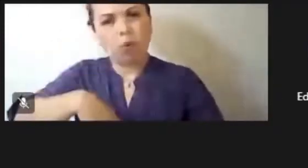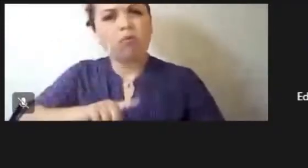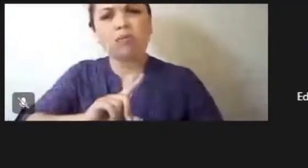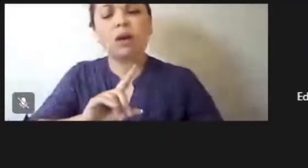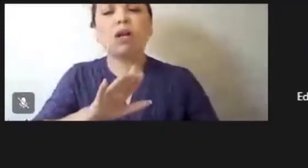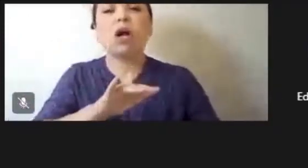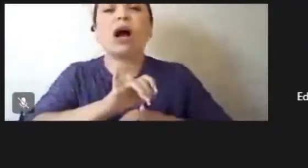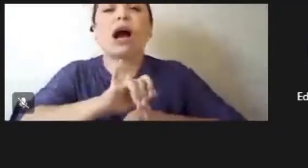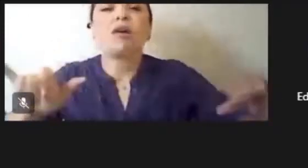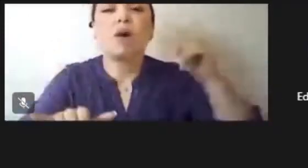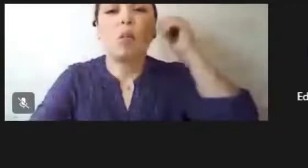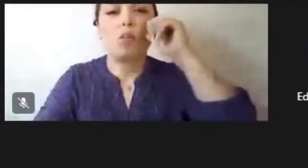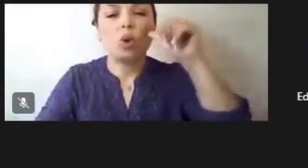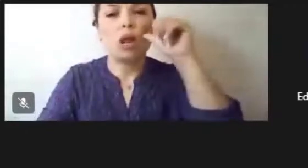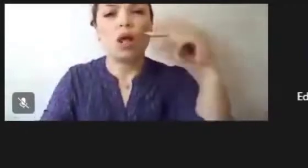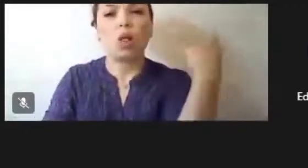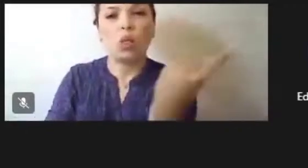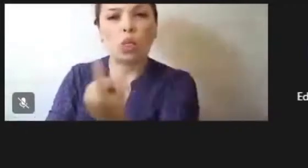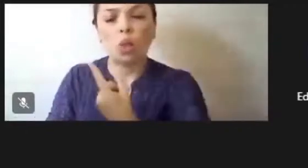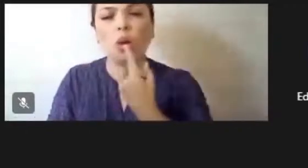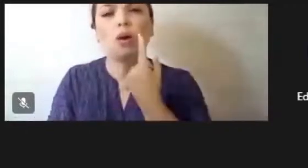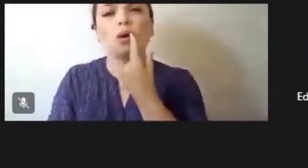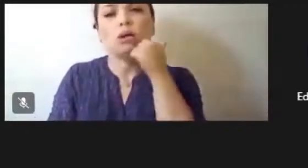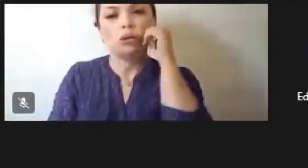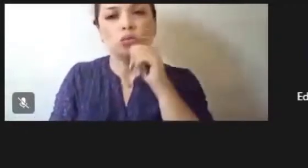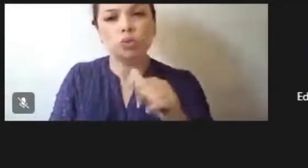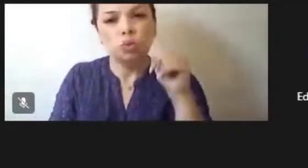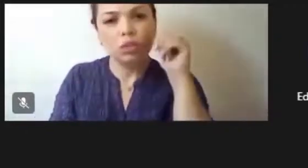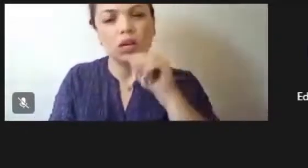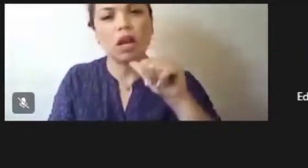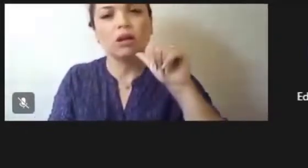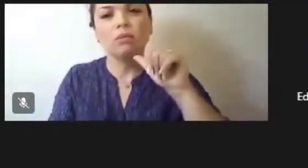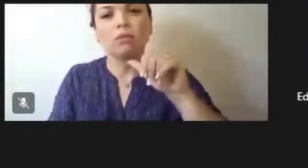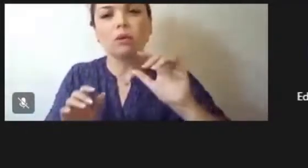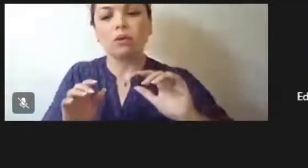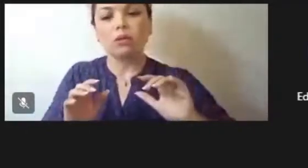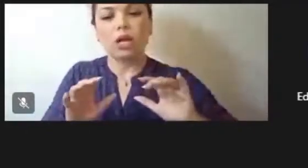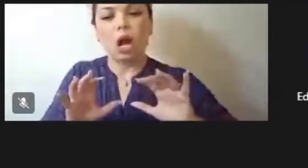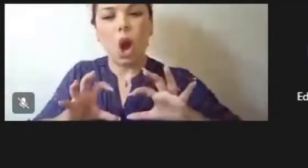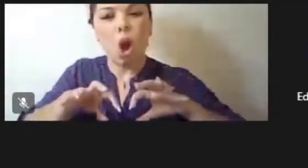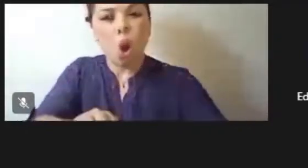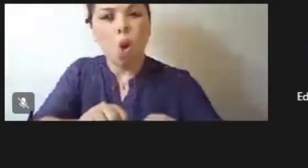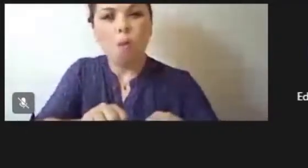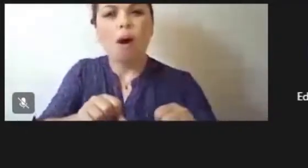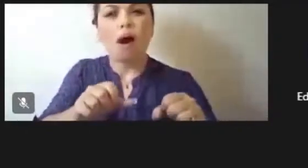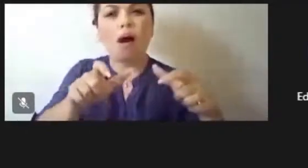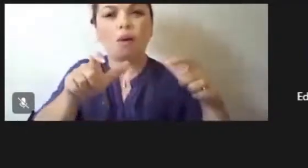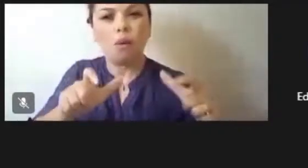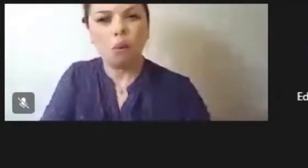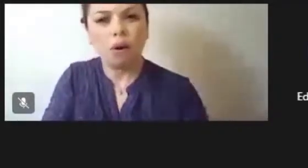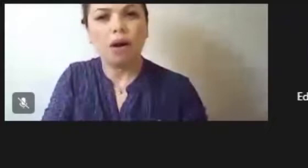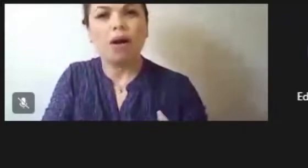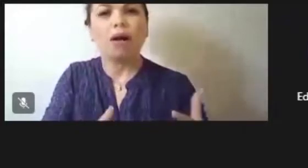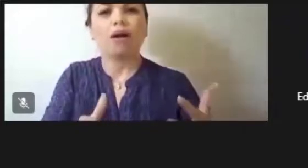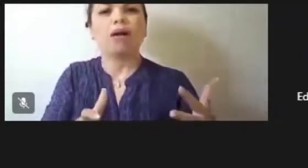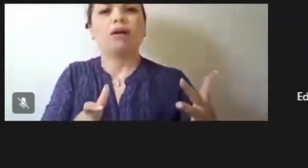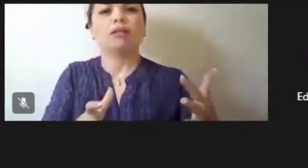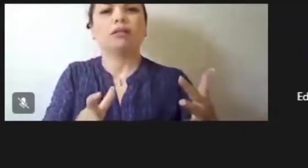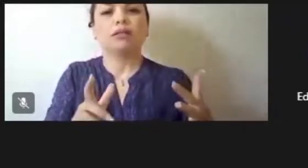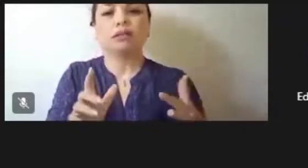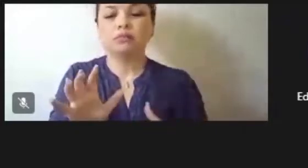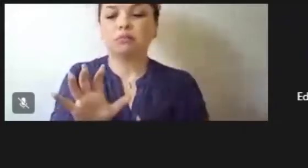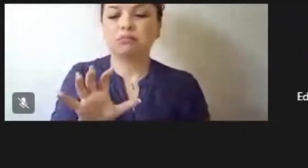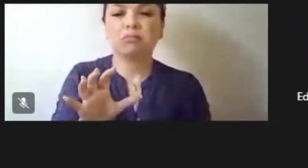para as mulheres que nós, enquanto mulheres, para ocuparmos o espaço, e como a Brigadeiro disse, não